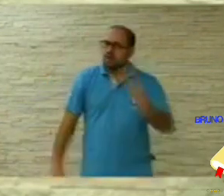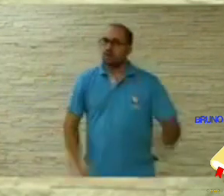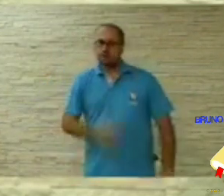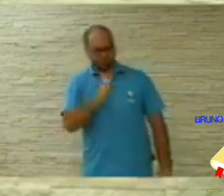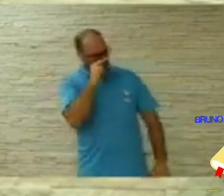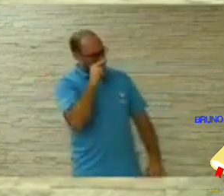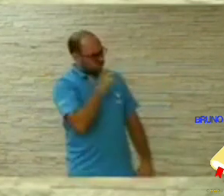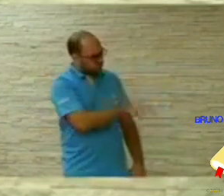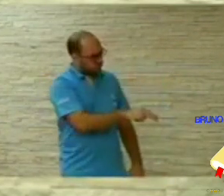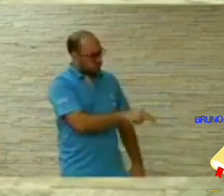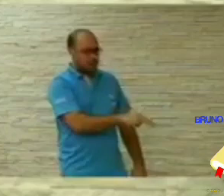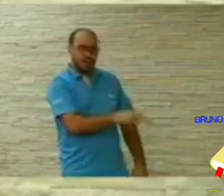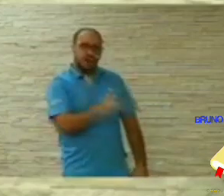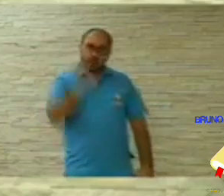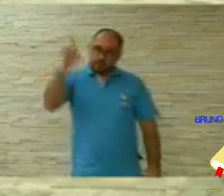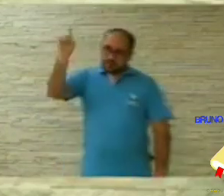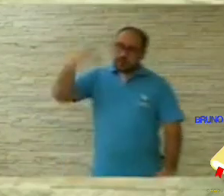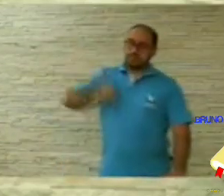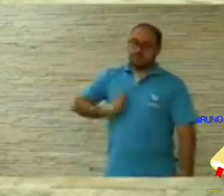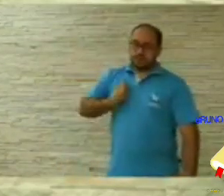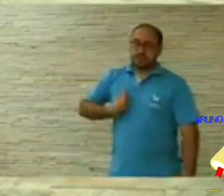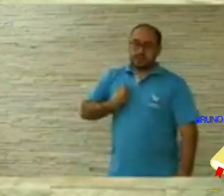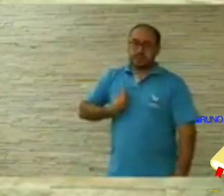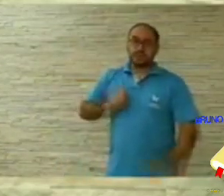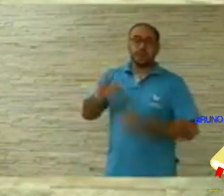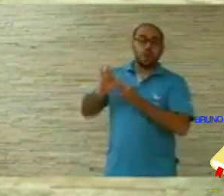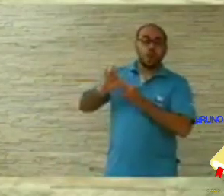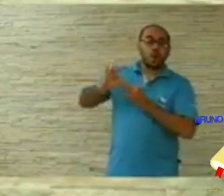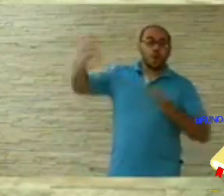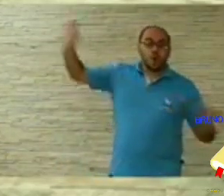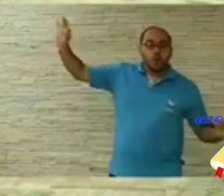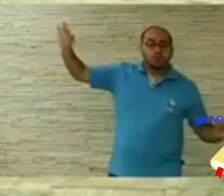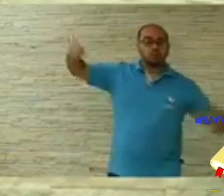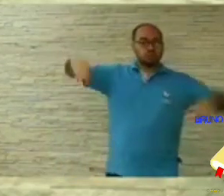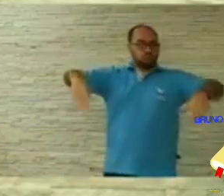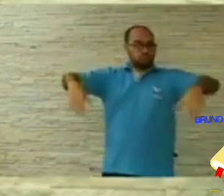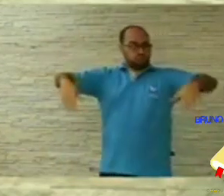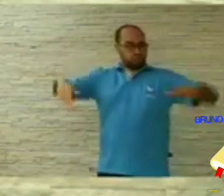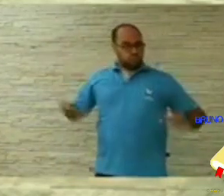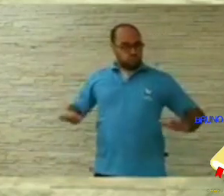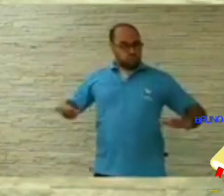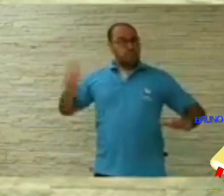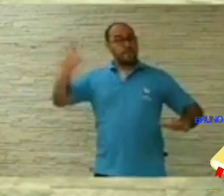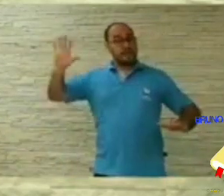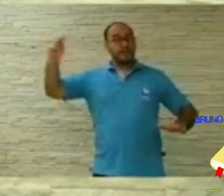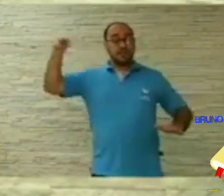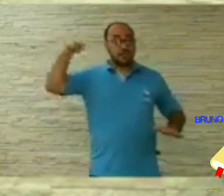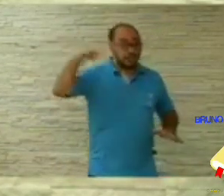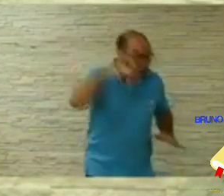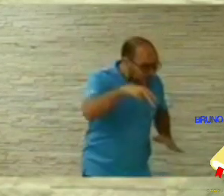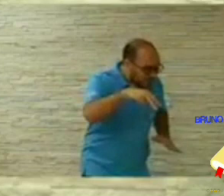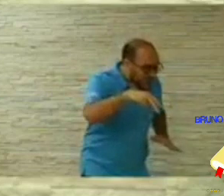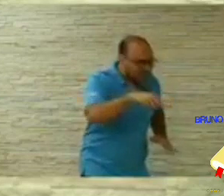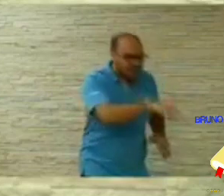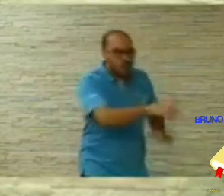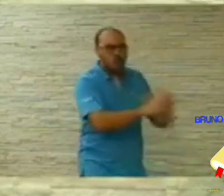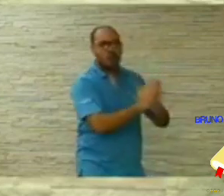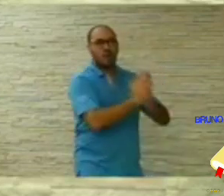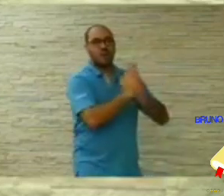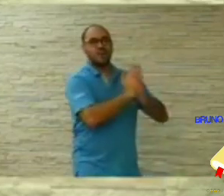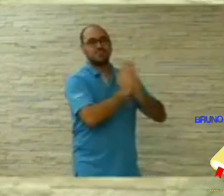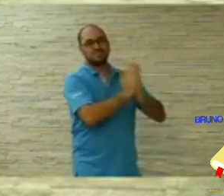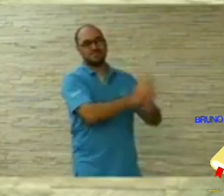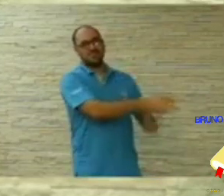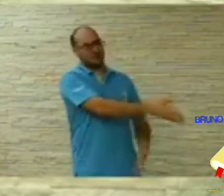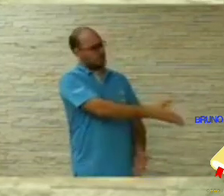habita no seu coração também. Sabe quando você, como mãe, ajoelha e ora pedindo para que Deus cure o seu filho, para que Deus ajude